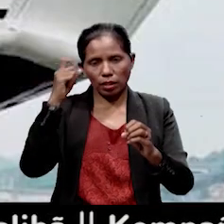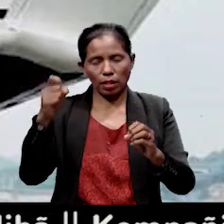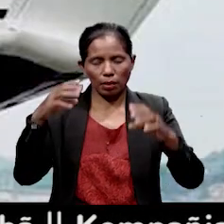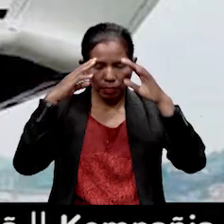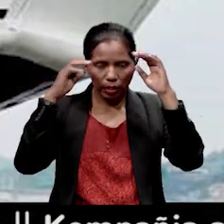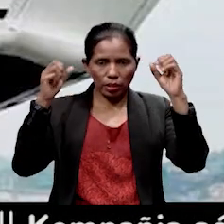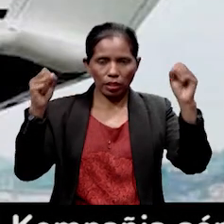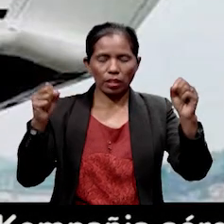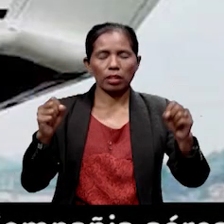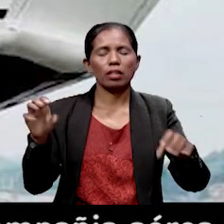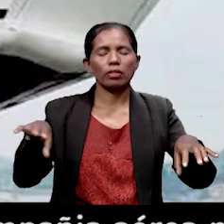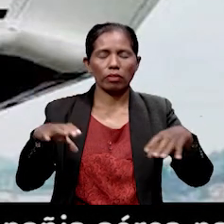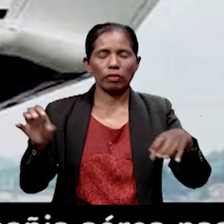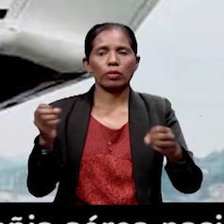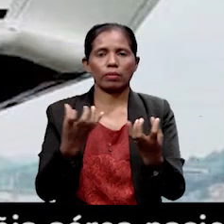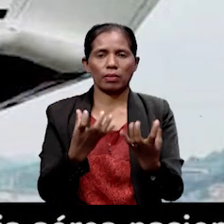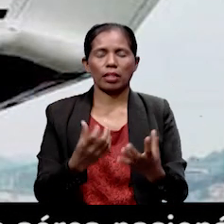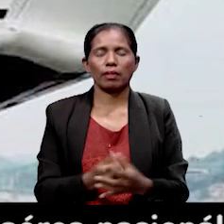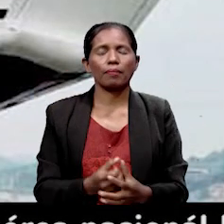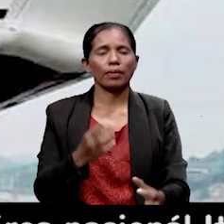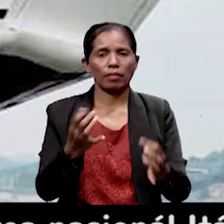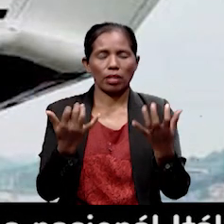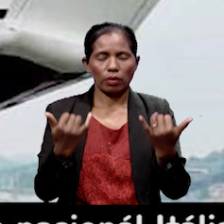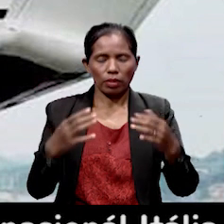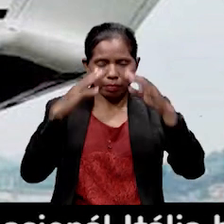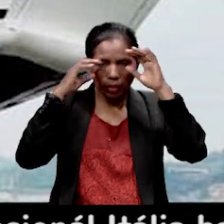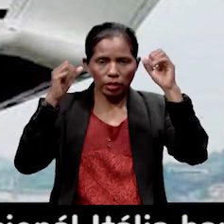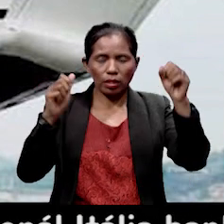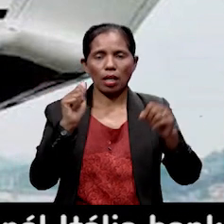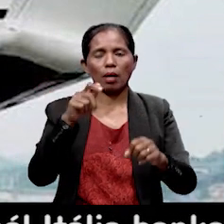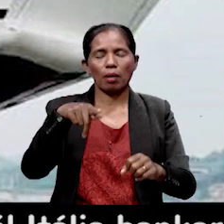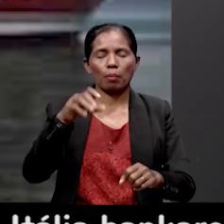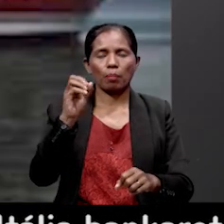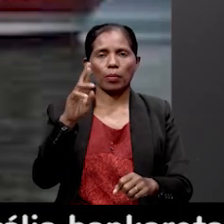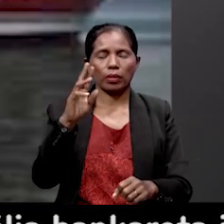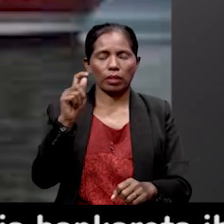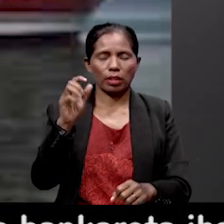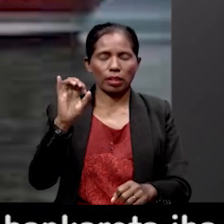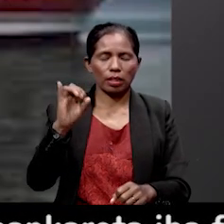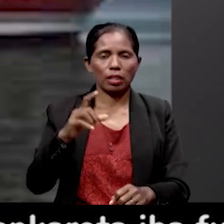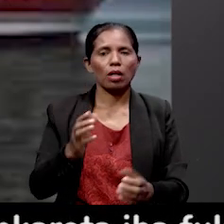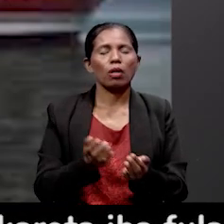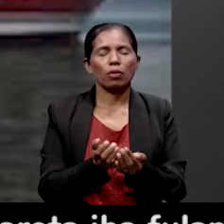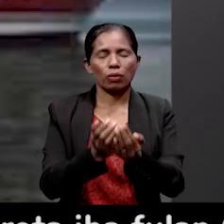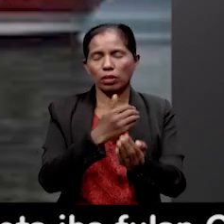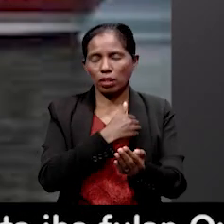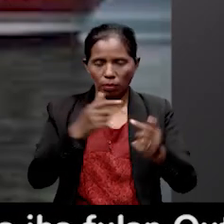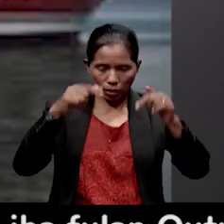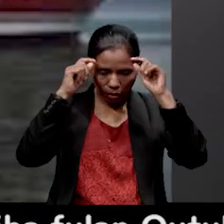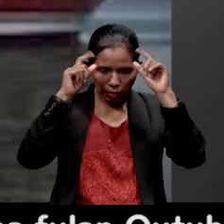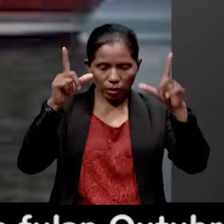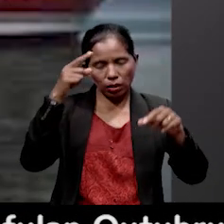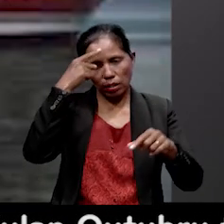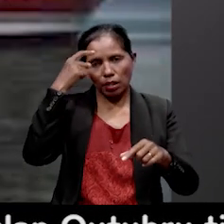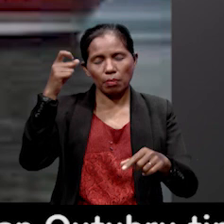né, ocupado o serviço. Mas que não é antes né presidente Aportil Rasek declara ona, pro refere se dá mai Timor-Leste, tamba